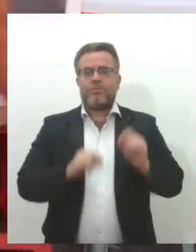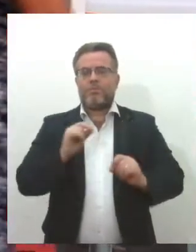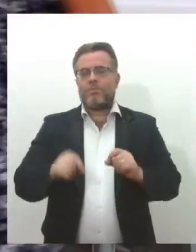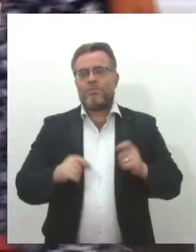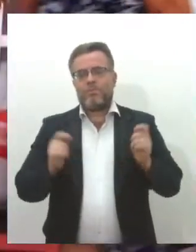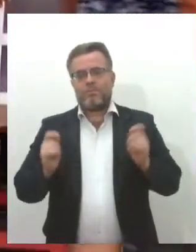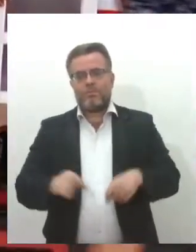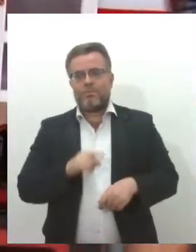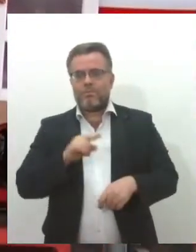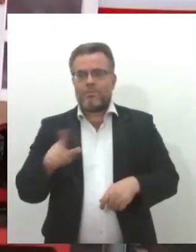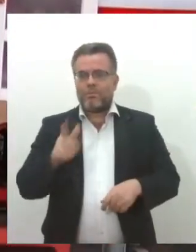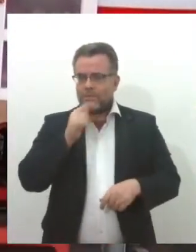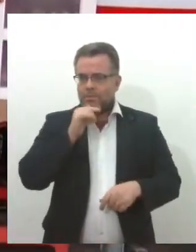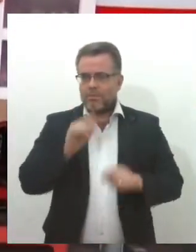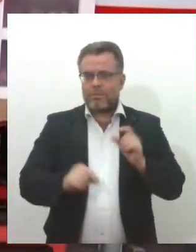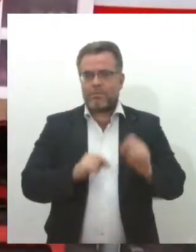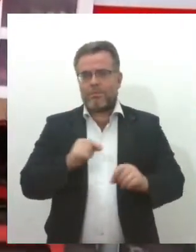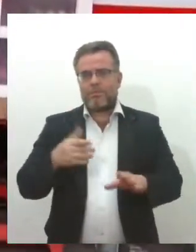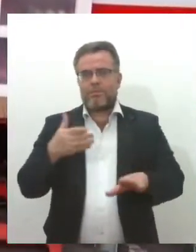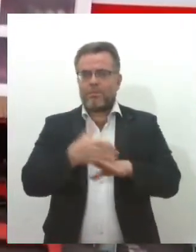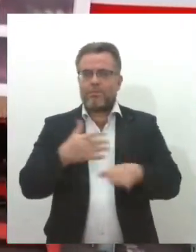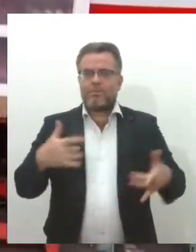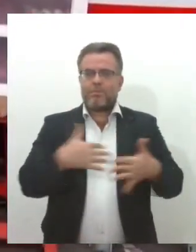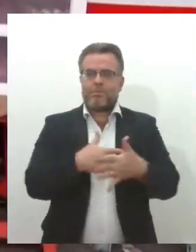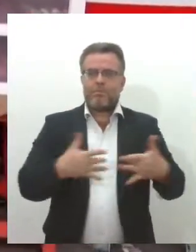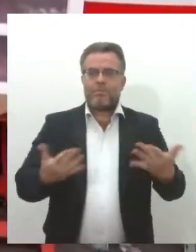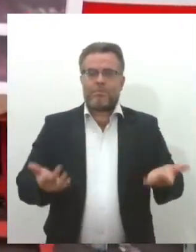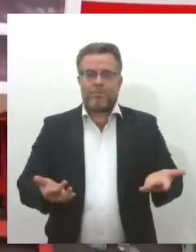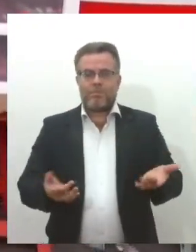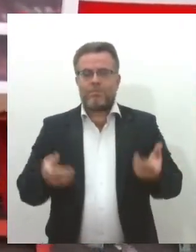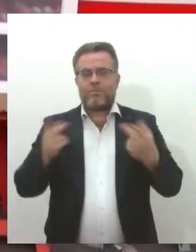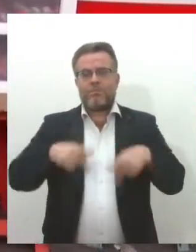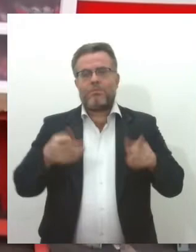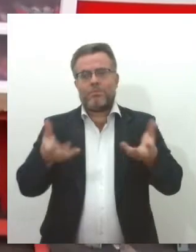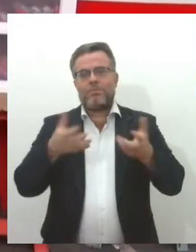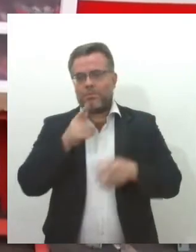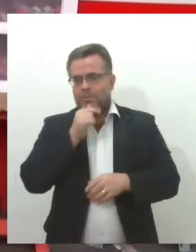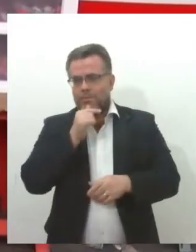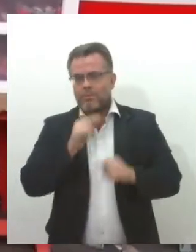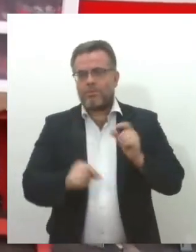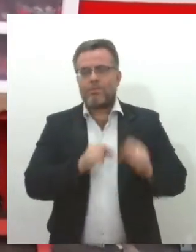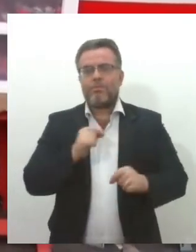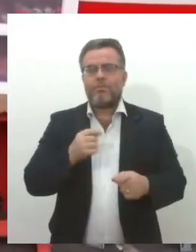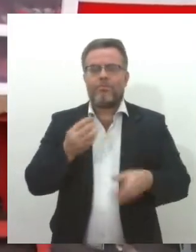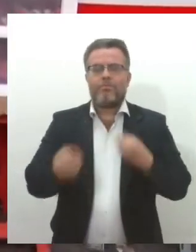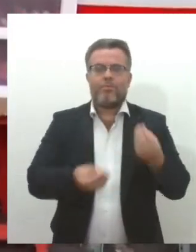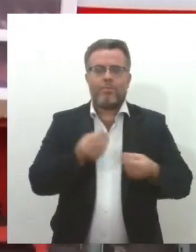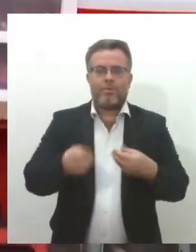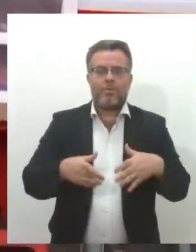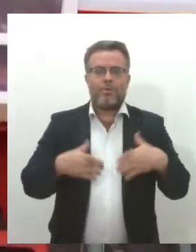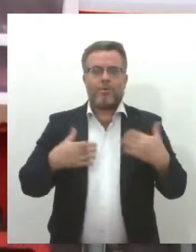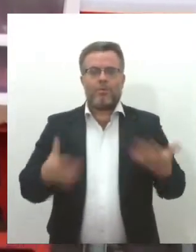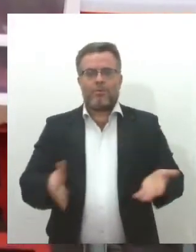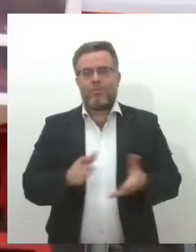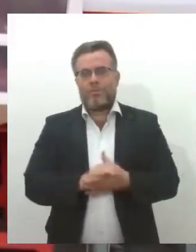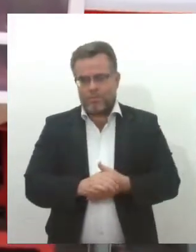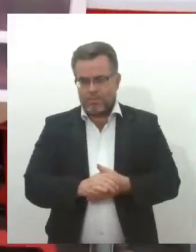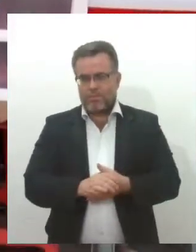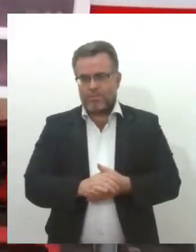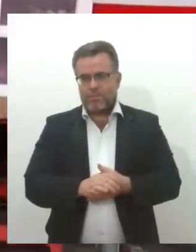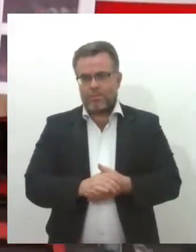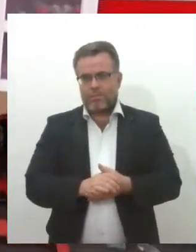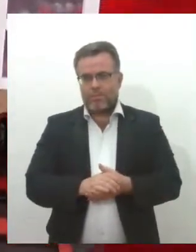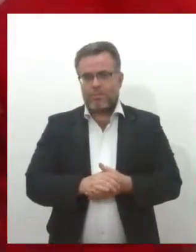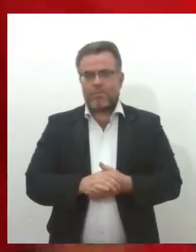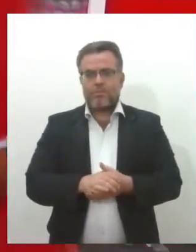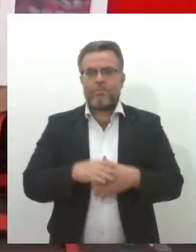tá com sede Chega no centro no shopping quer beber água como é que a senhora faz como